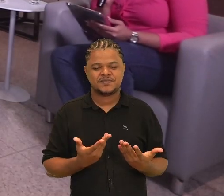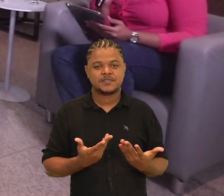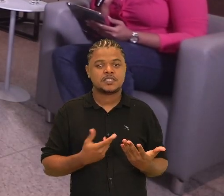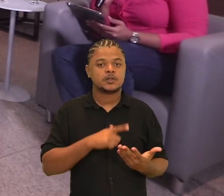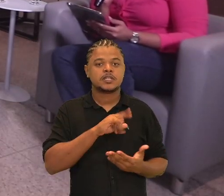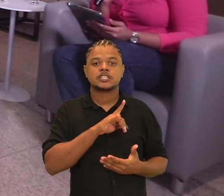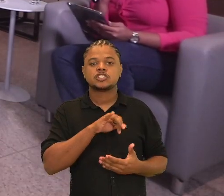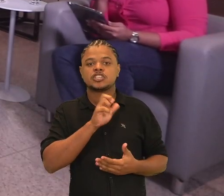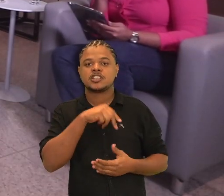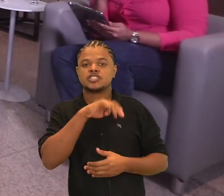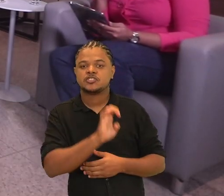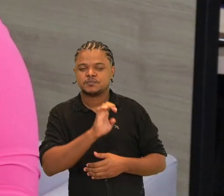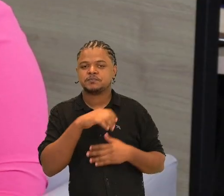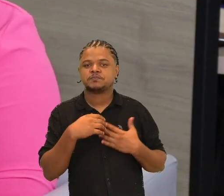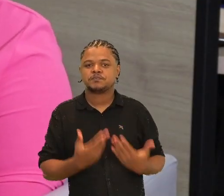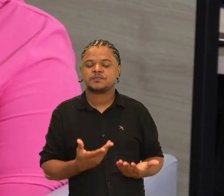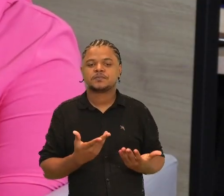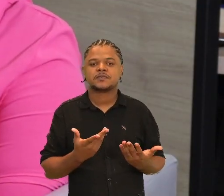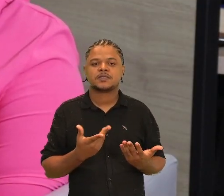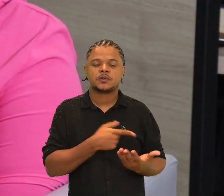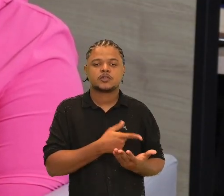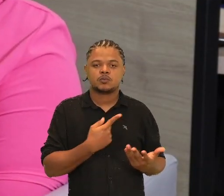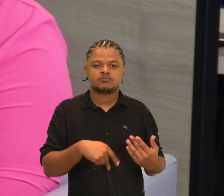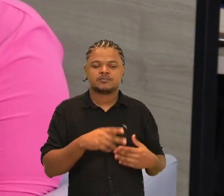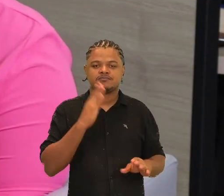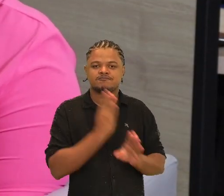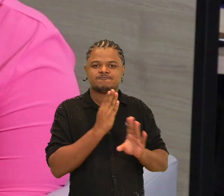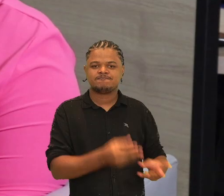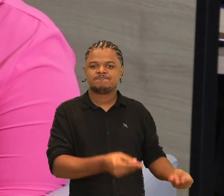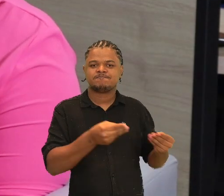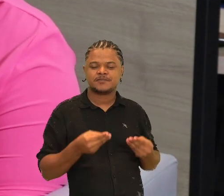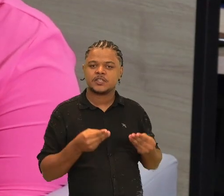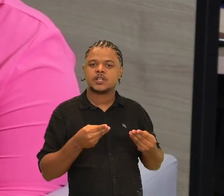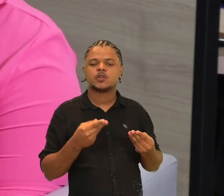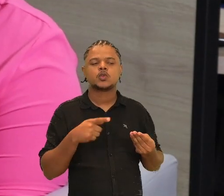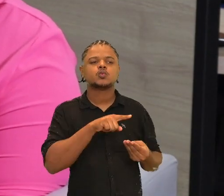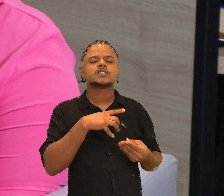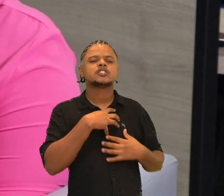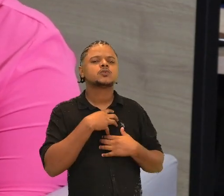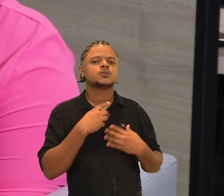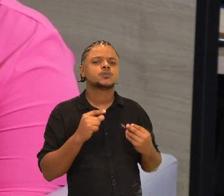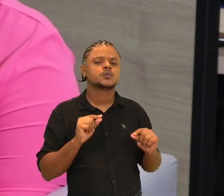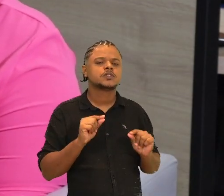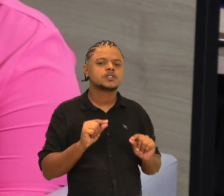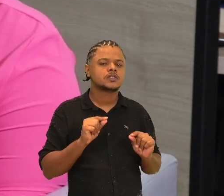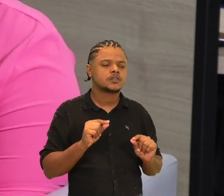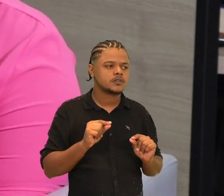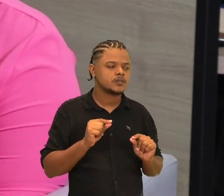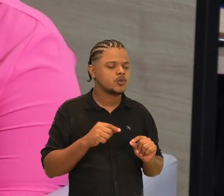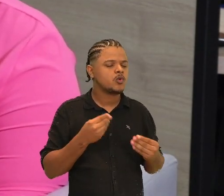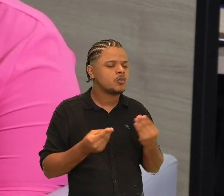Lidiane, é, quando tu recebeu o diagnóstico de Miguel, tu sentiu acolhida? Como foi a